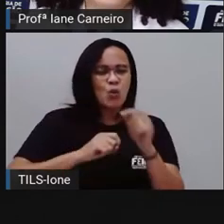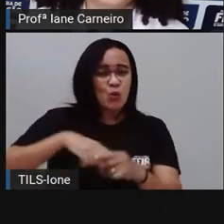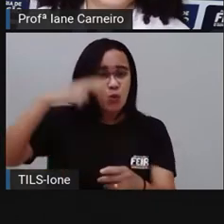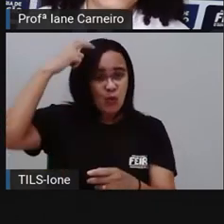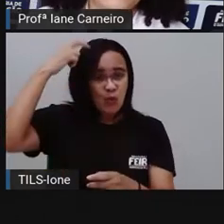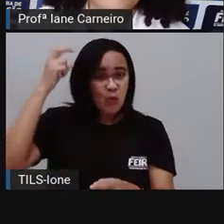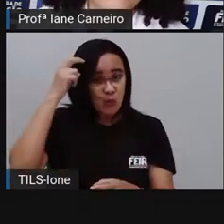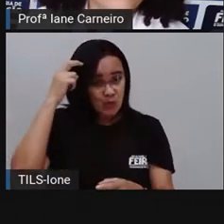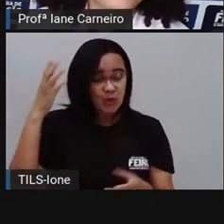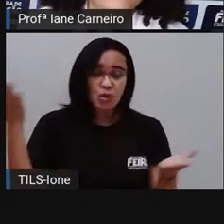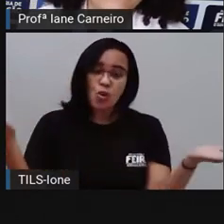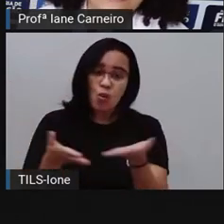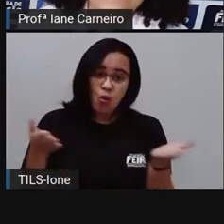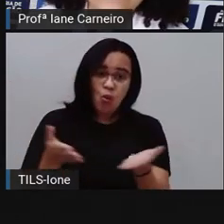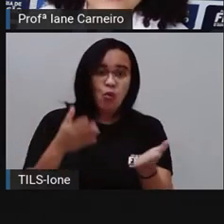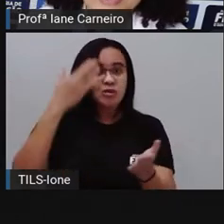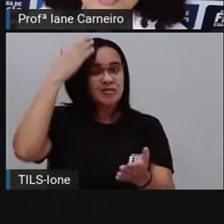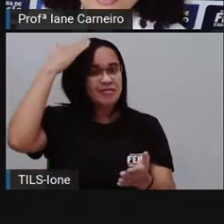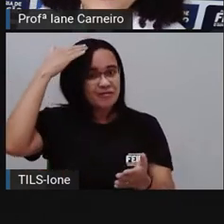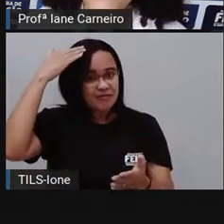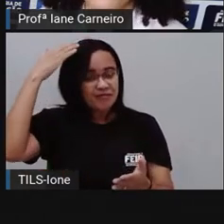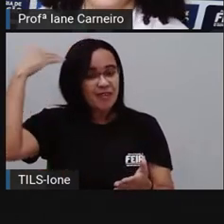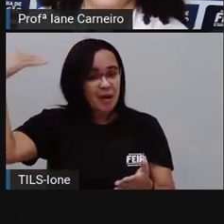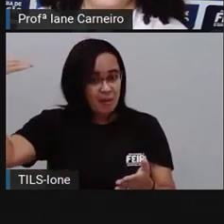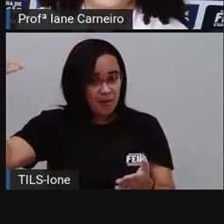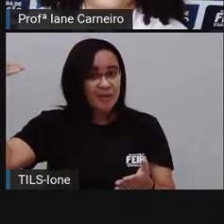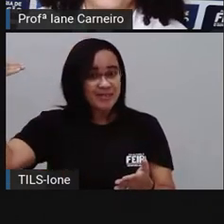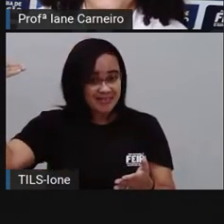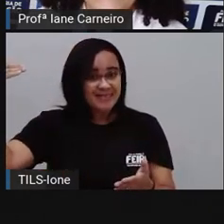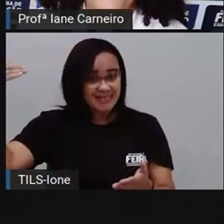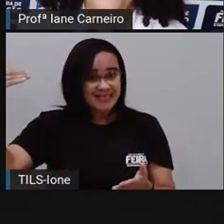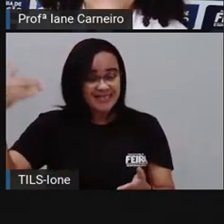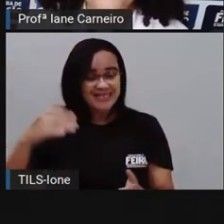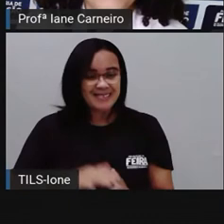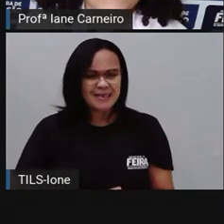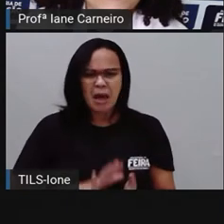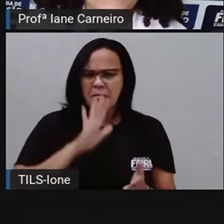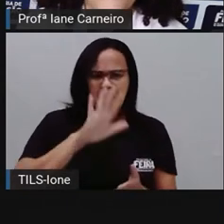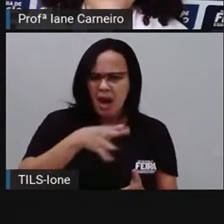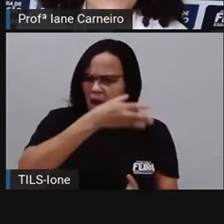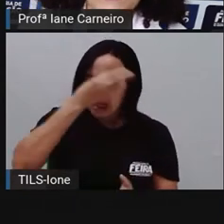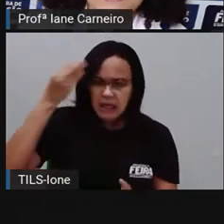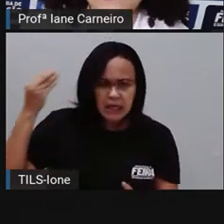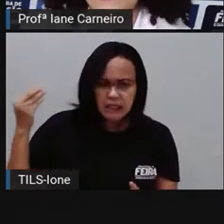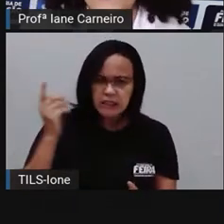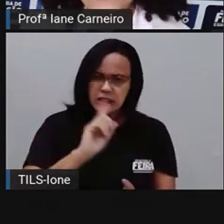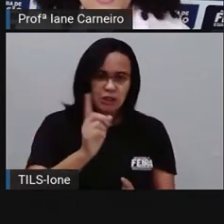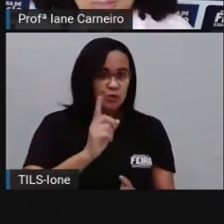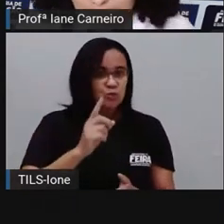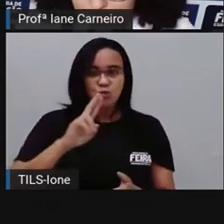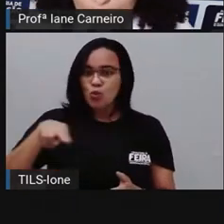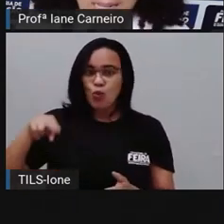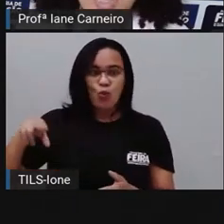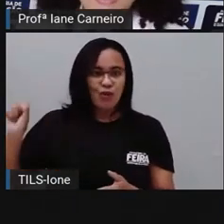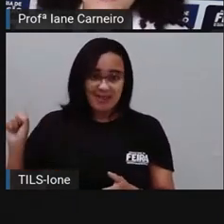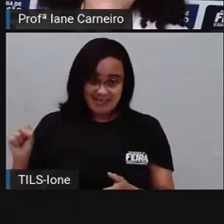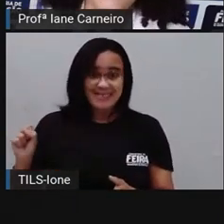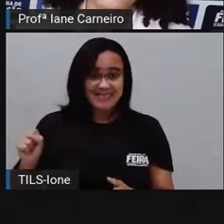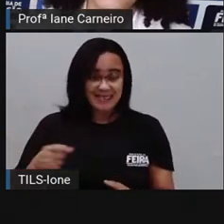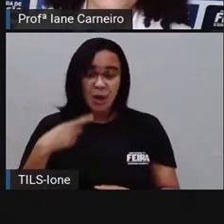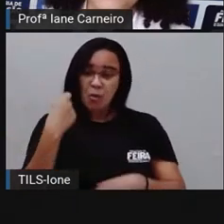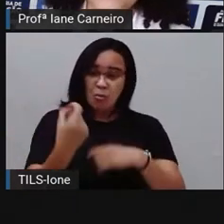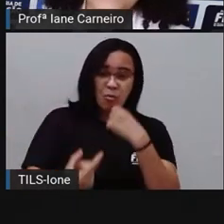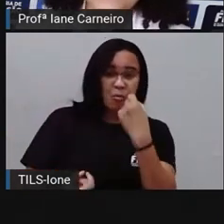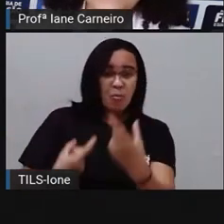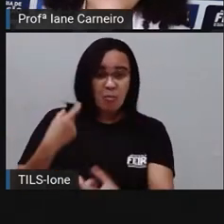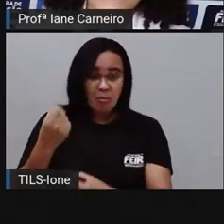mas nunca perdeu, deixou, né, de lado as origens, né, o fato dela ser feirense. Assim, vez ou outra ela está por aqui